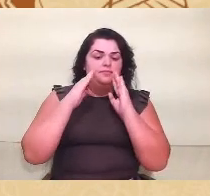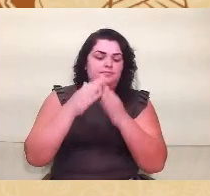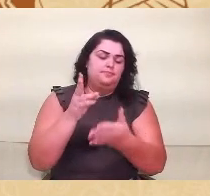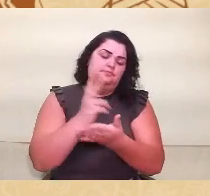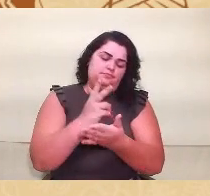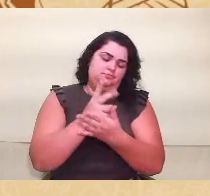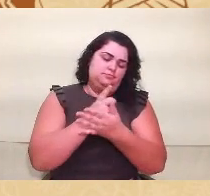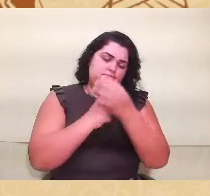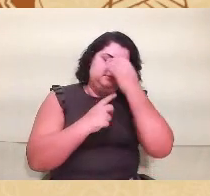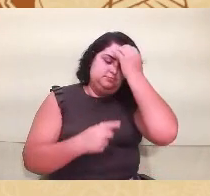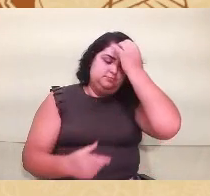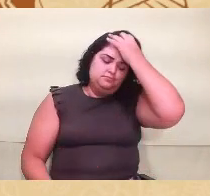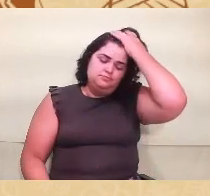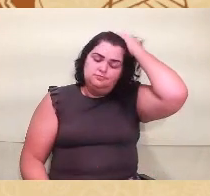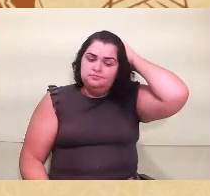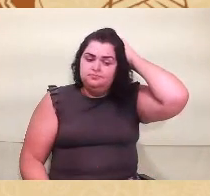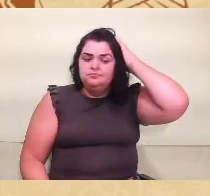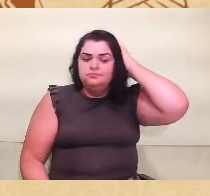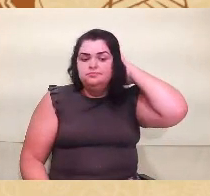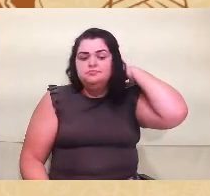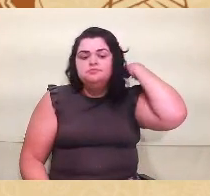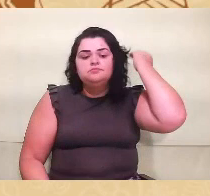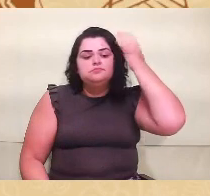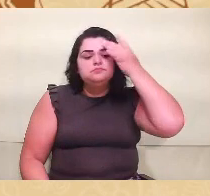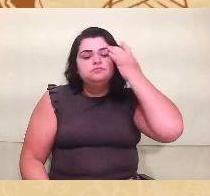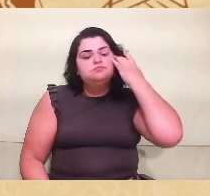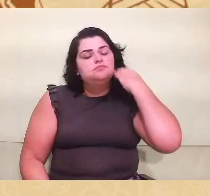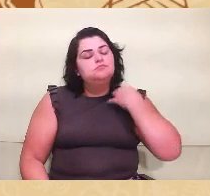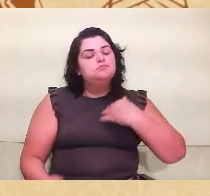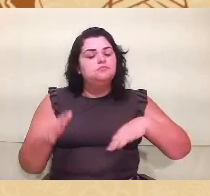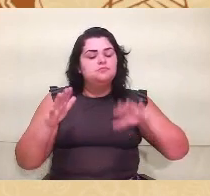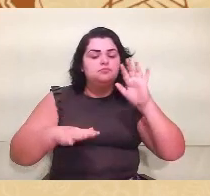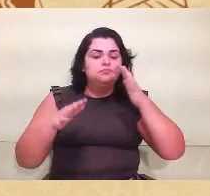prisional, que é o que geralmente é um absurdo mesmo.